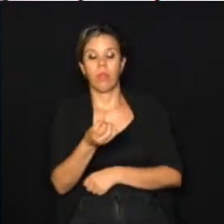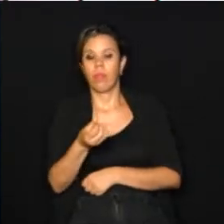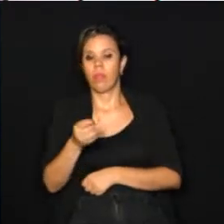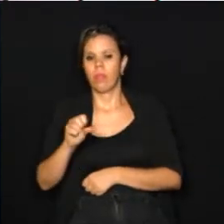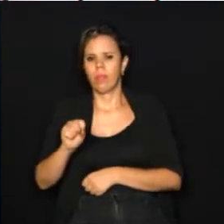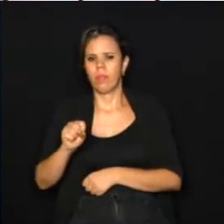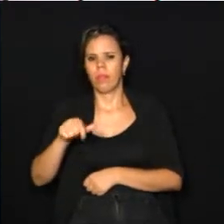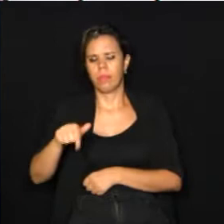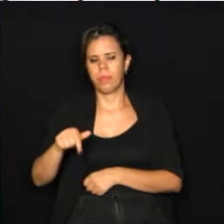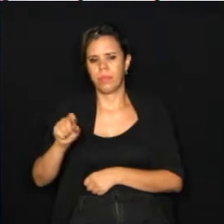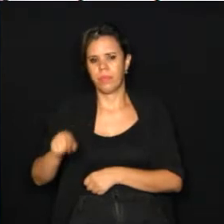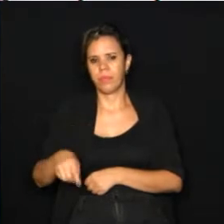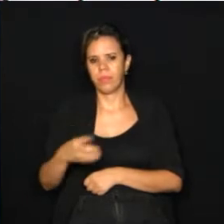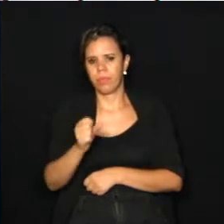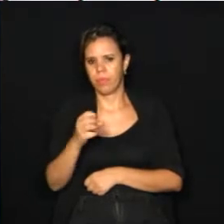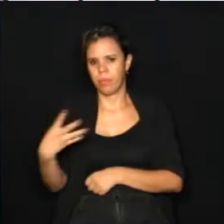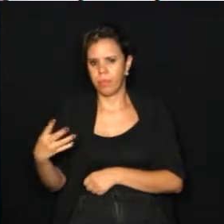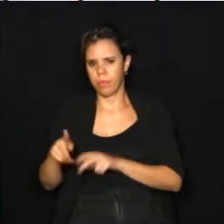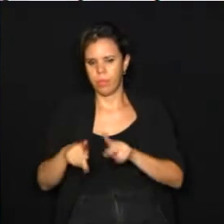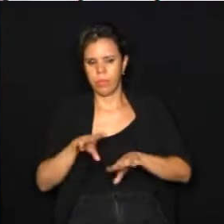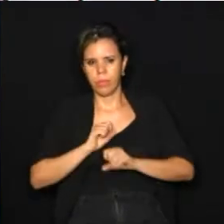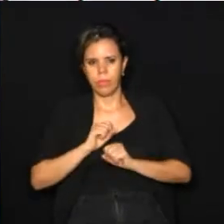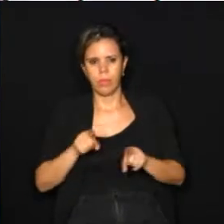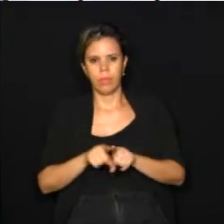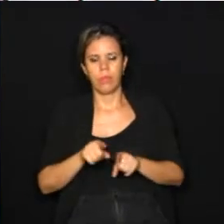6.487.084 casos, sendo